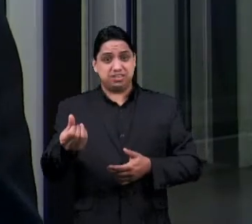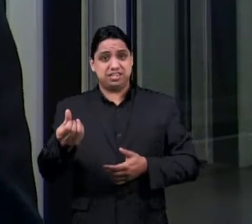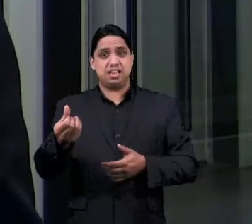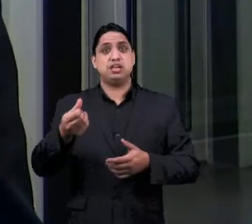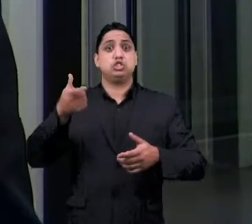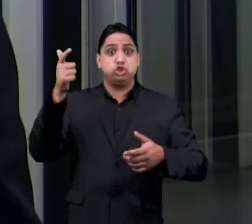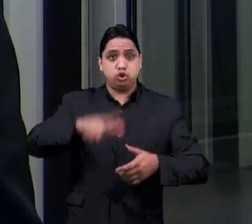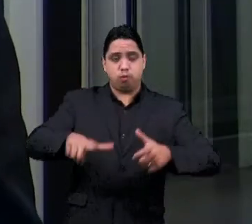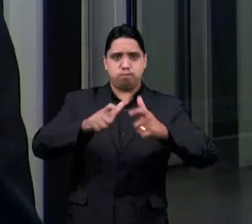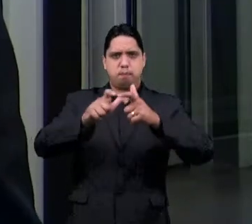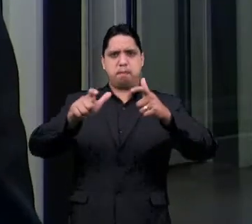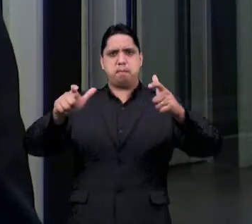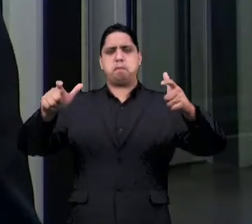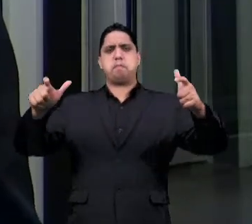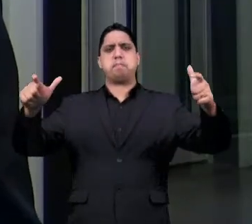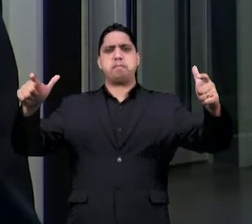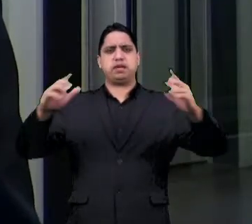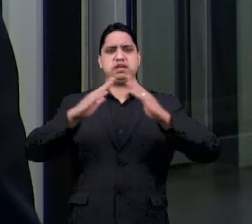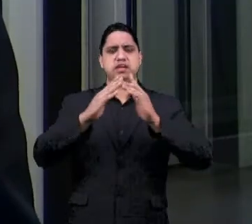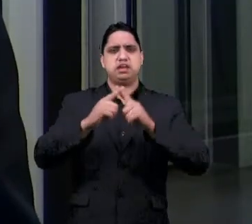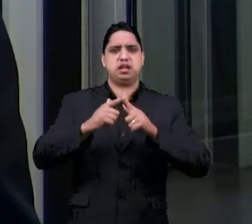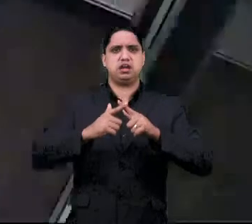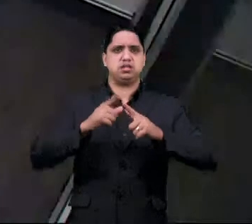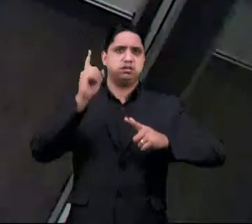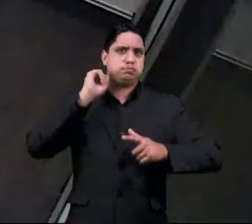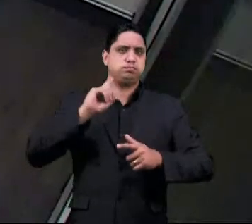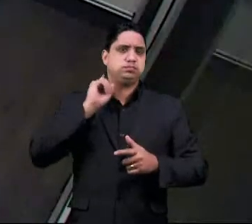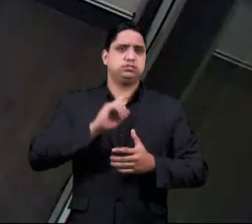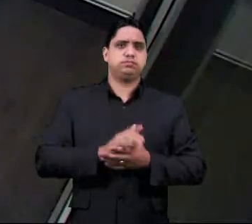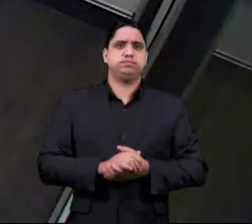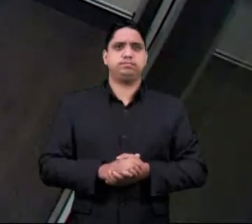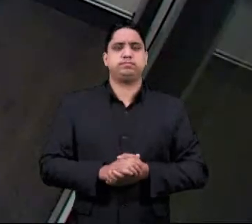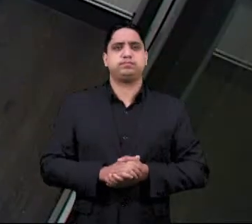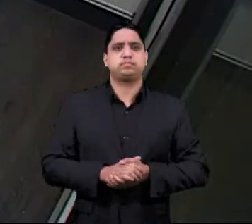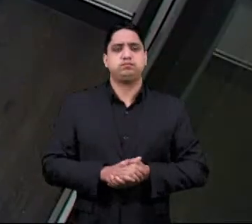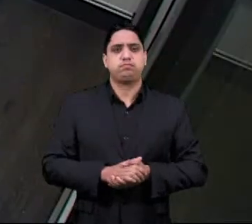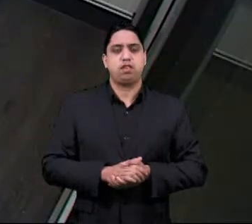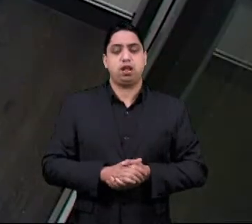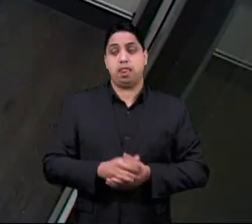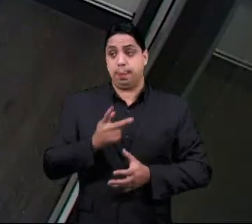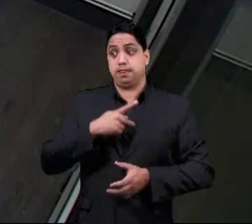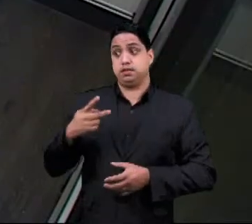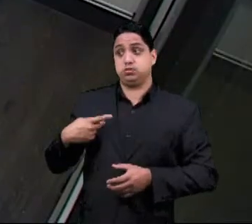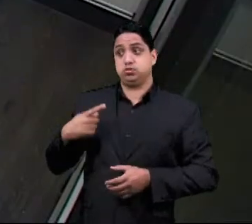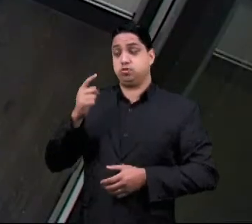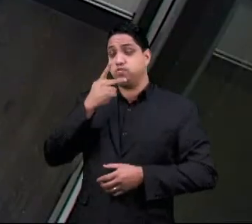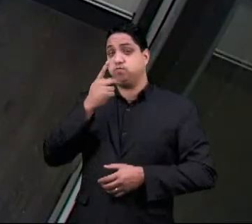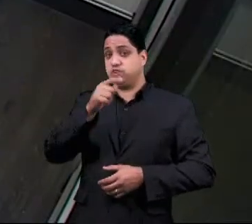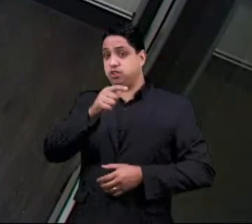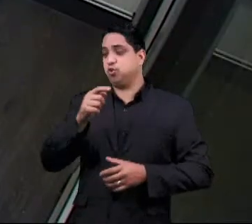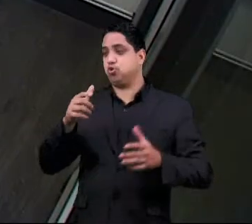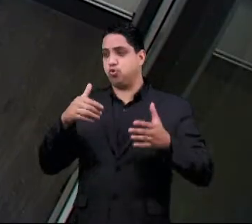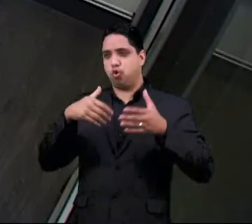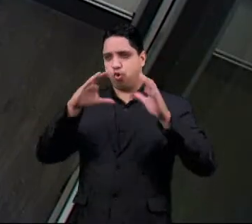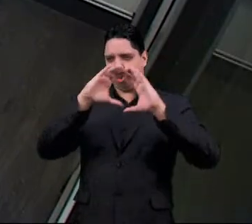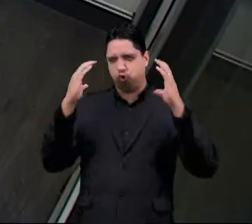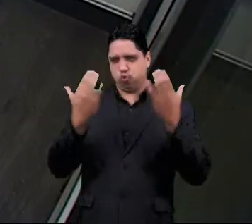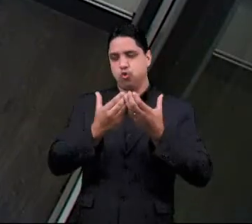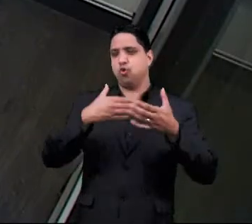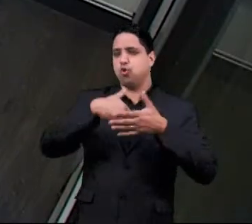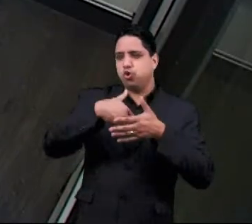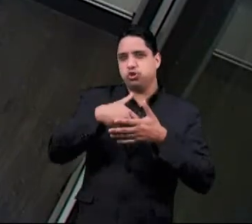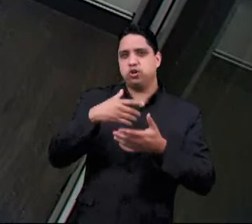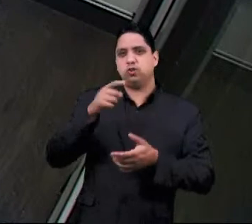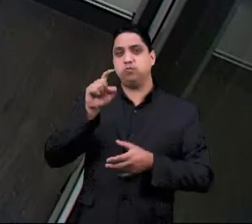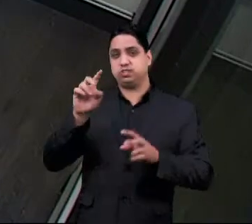no crescimento de igrejas ali em Minas Gerais. O pastor Luiz Carlos Monferrari falou sobre o Mineirão. Para você que